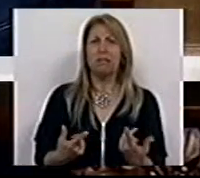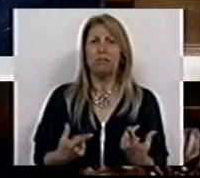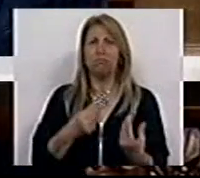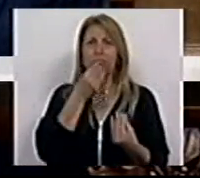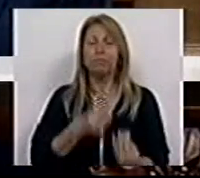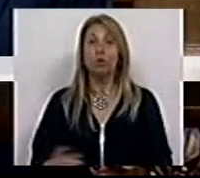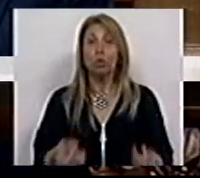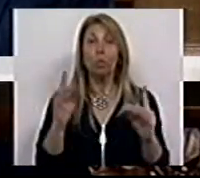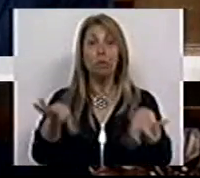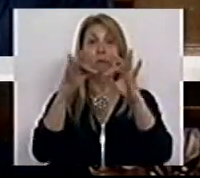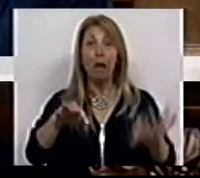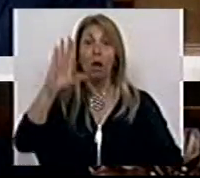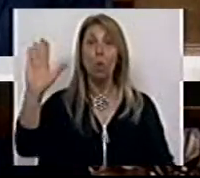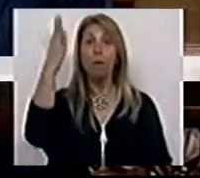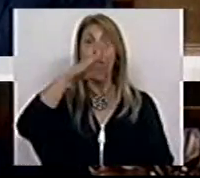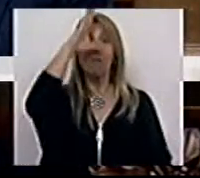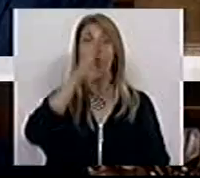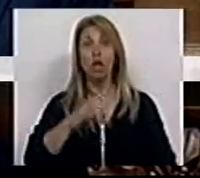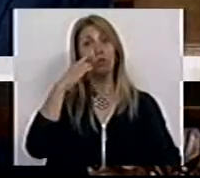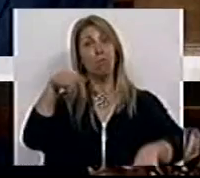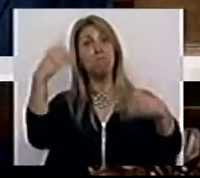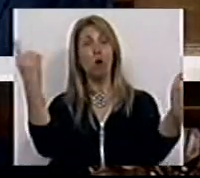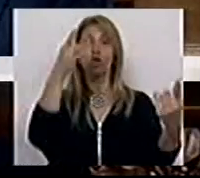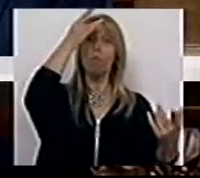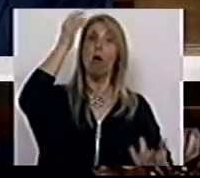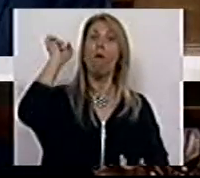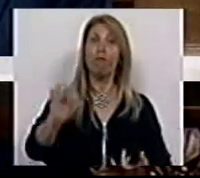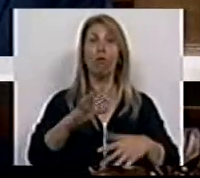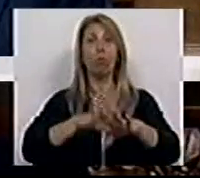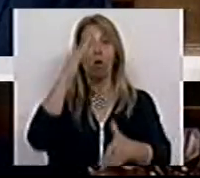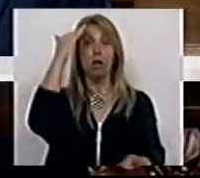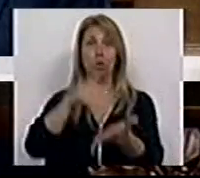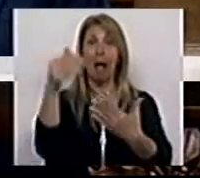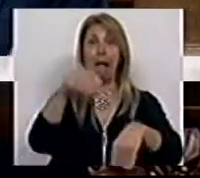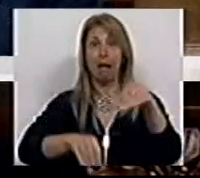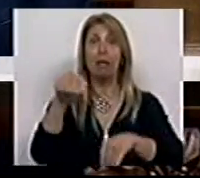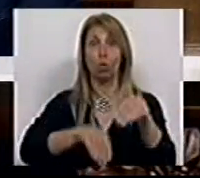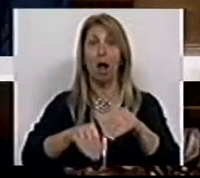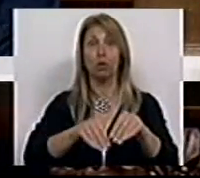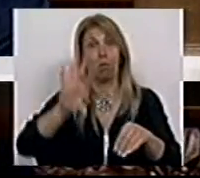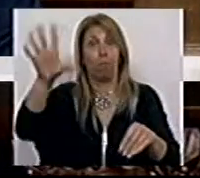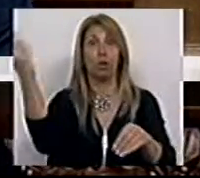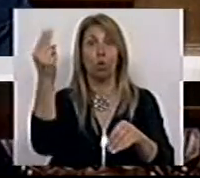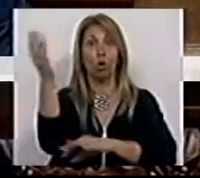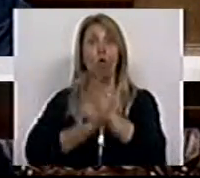como o primeiro-ministro comentou os resultados eleitorais de um país da União Europeia não pode passar em